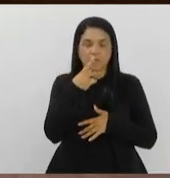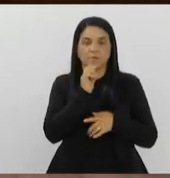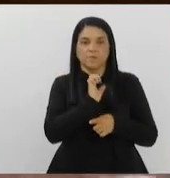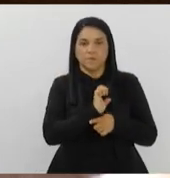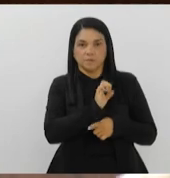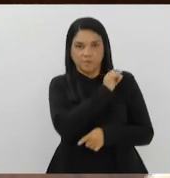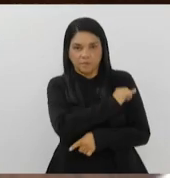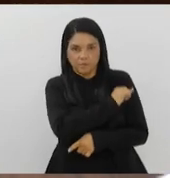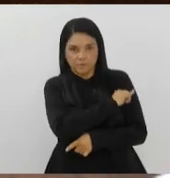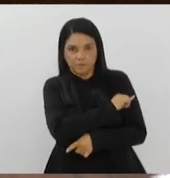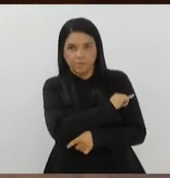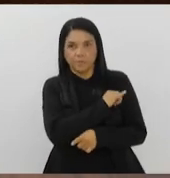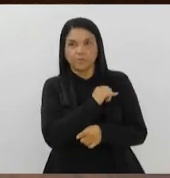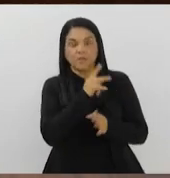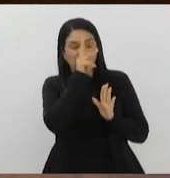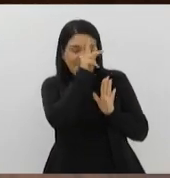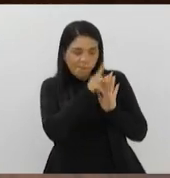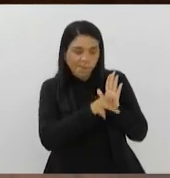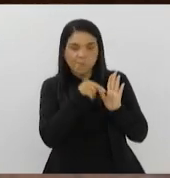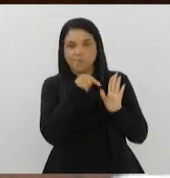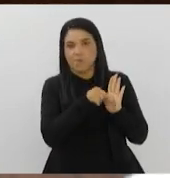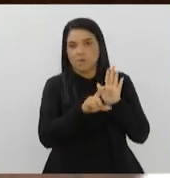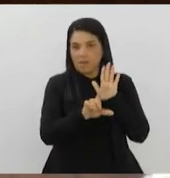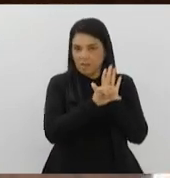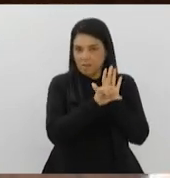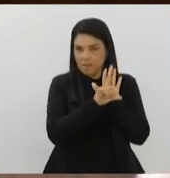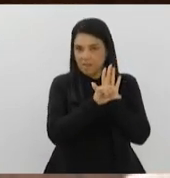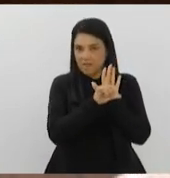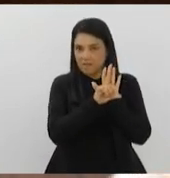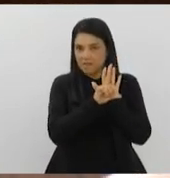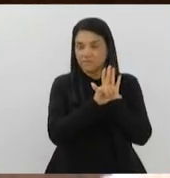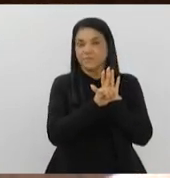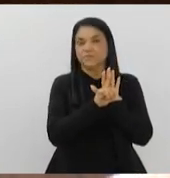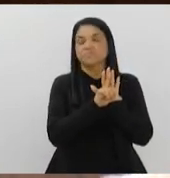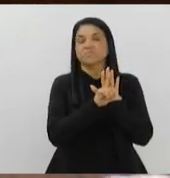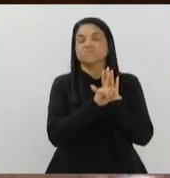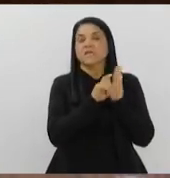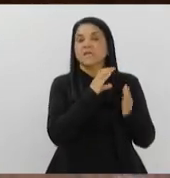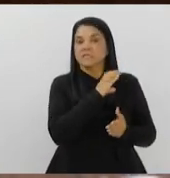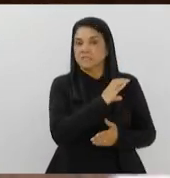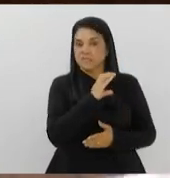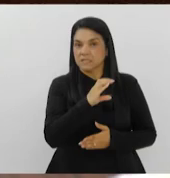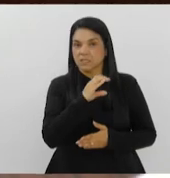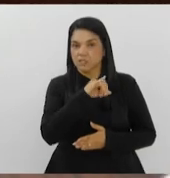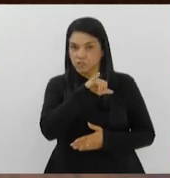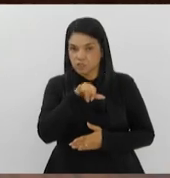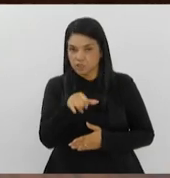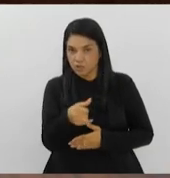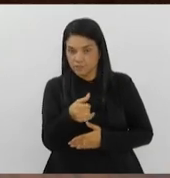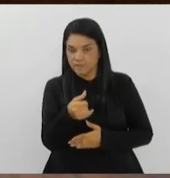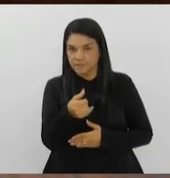Esse processo, esse projeto de lei, foi à CCJ na última